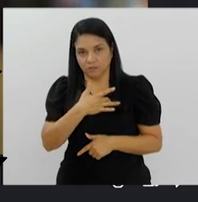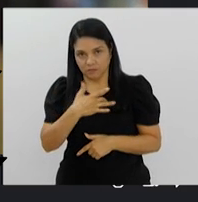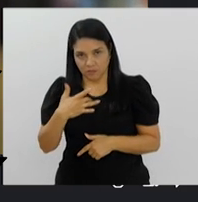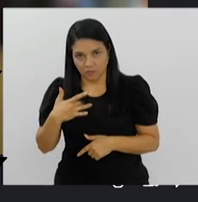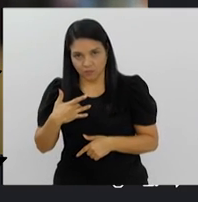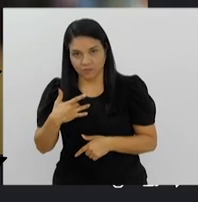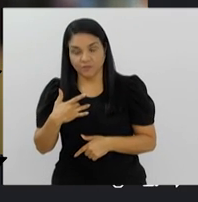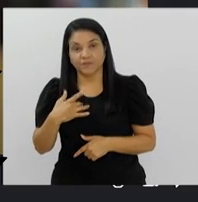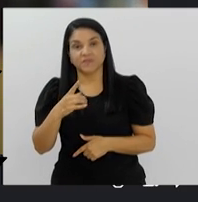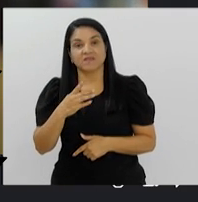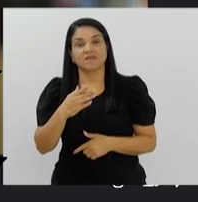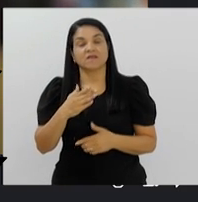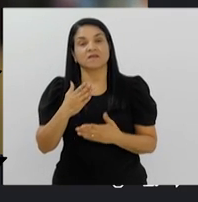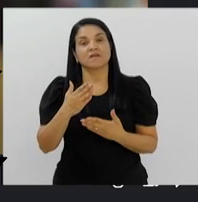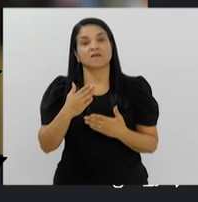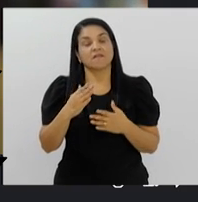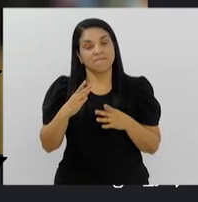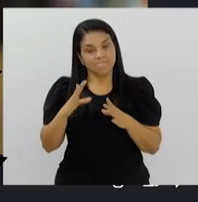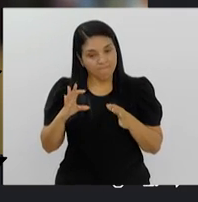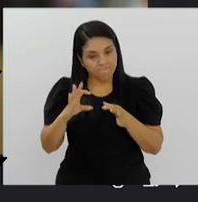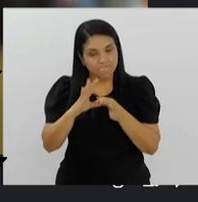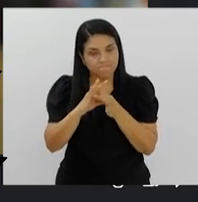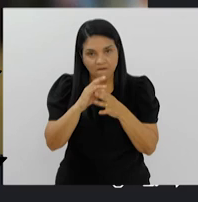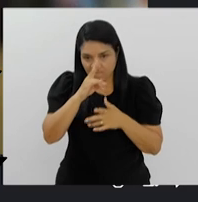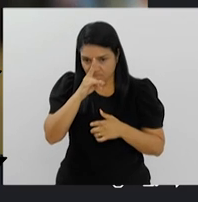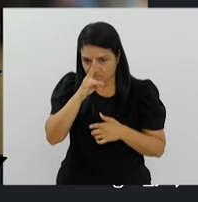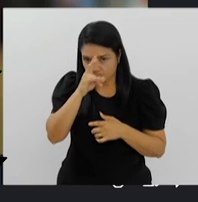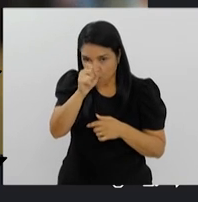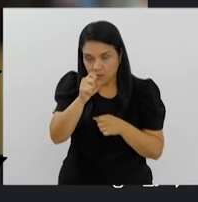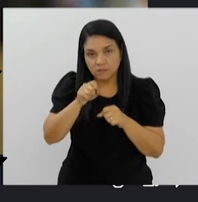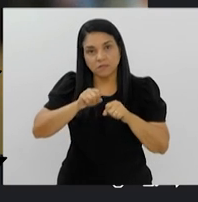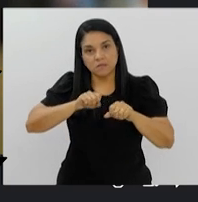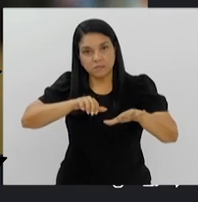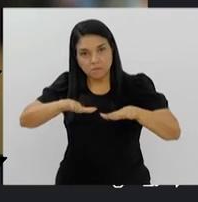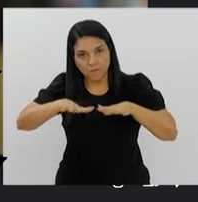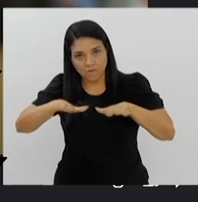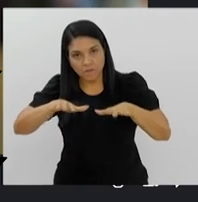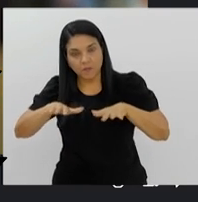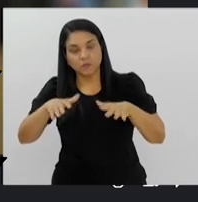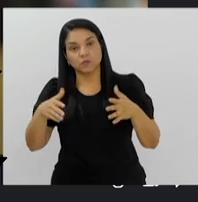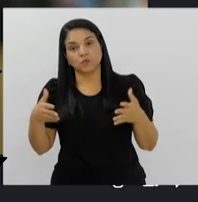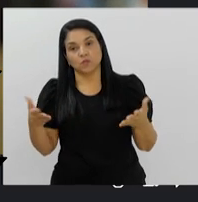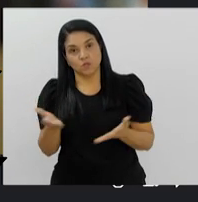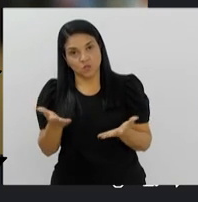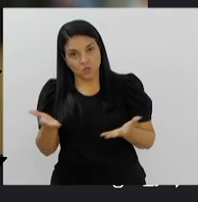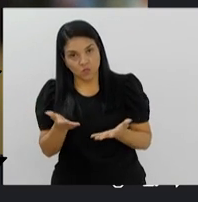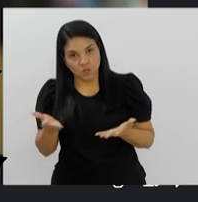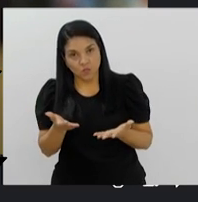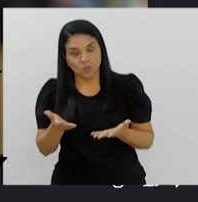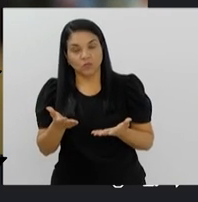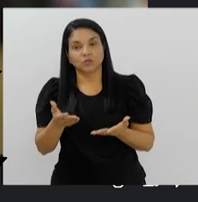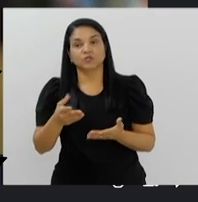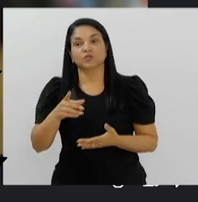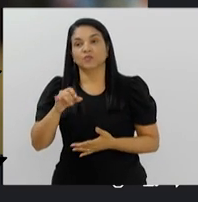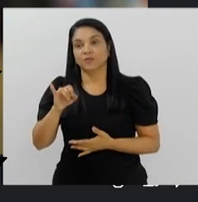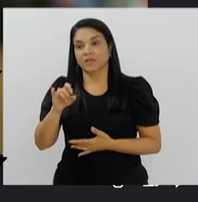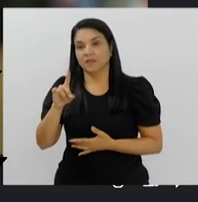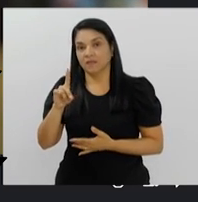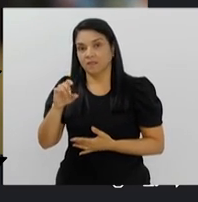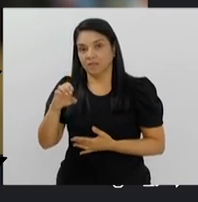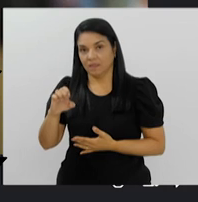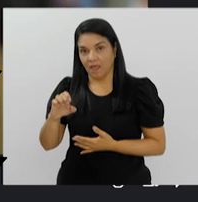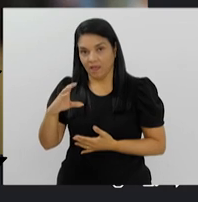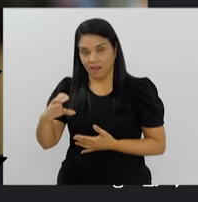é graças a essa força né a essa mobilização que nós estamos aqui hoje é essa mobilização que o idec respeita é essa